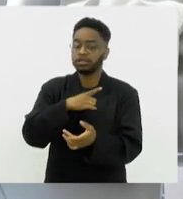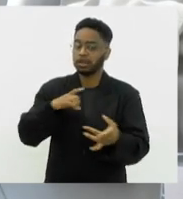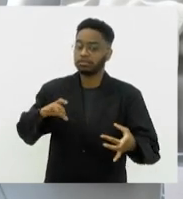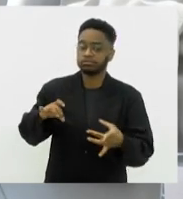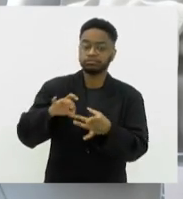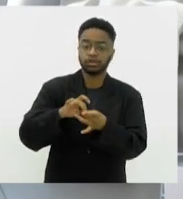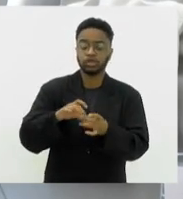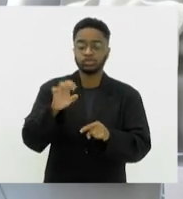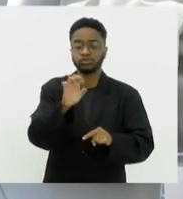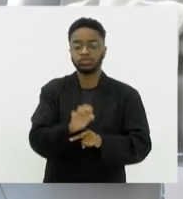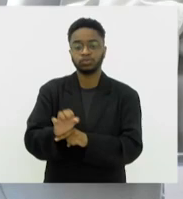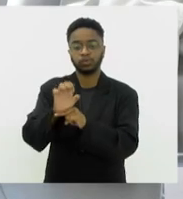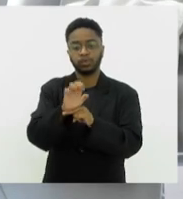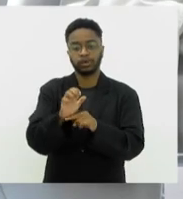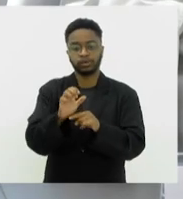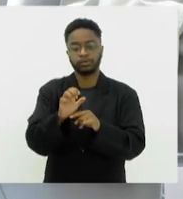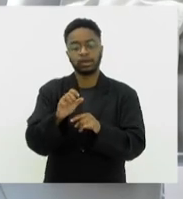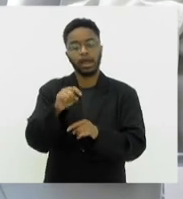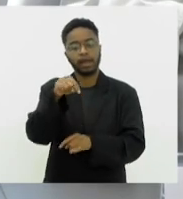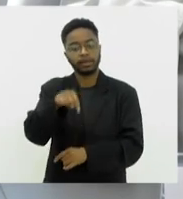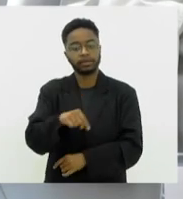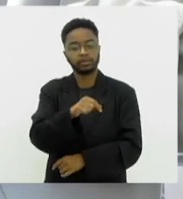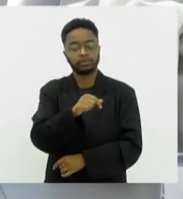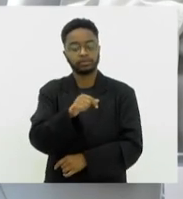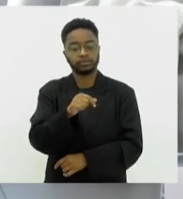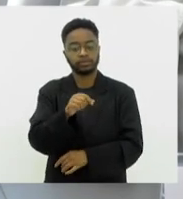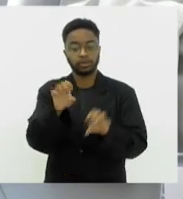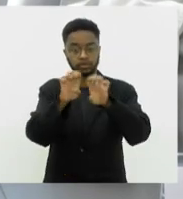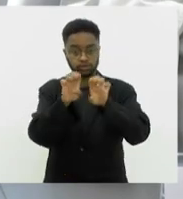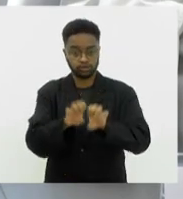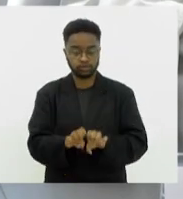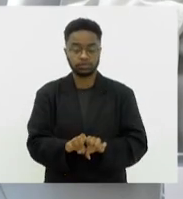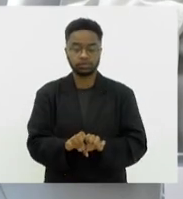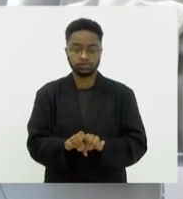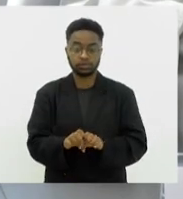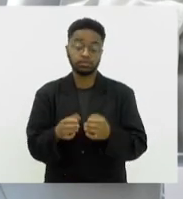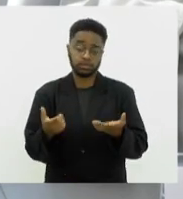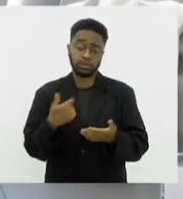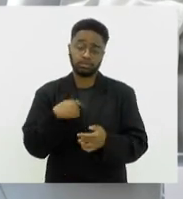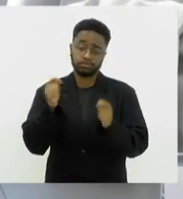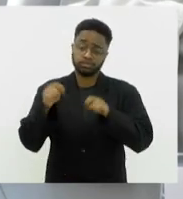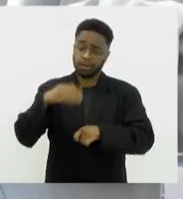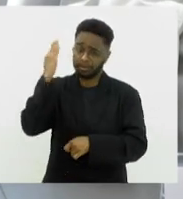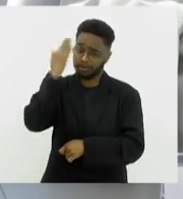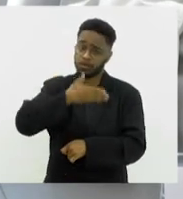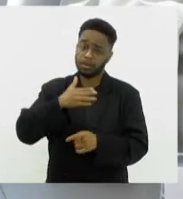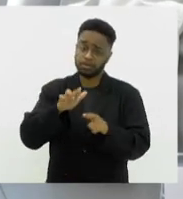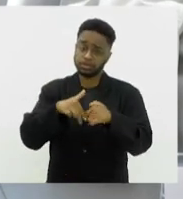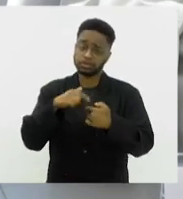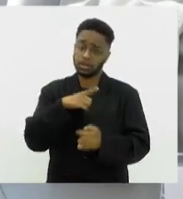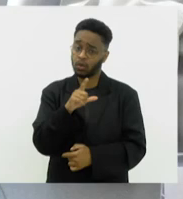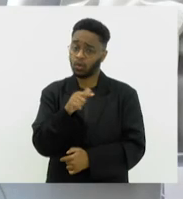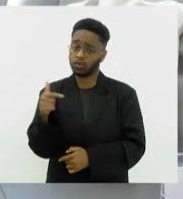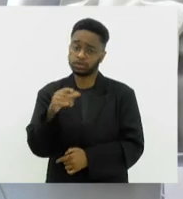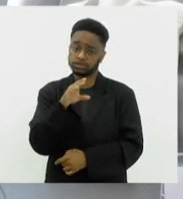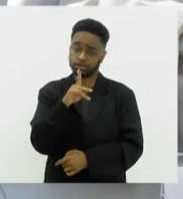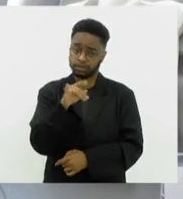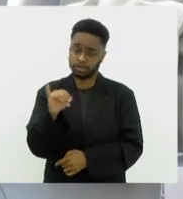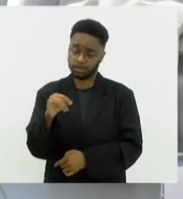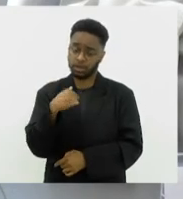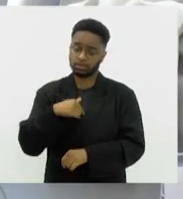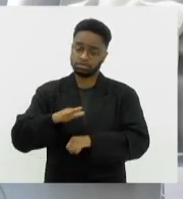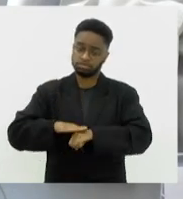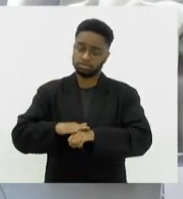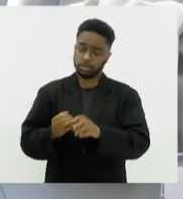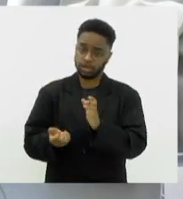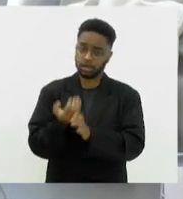estado e eu posso comprovar isso facilmente diante da outra CPI que eu fiz fiz uma CPI que